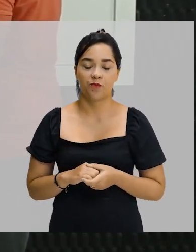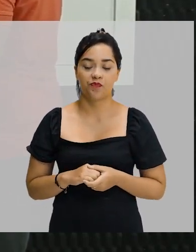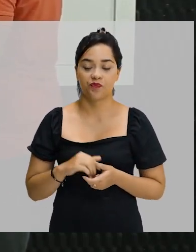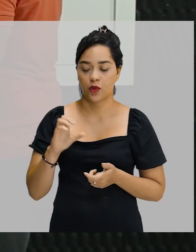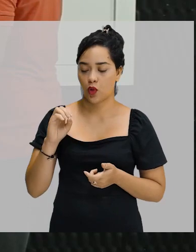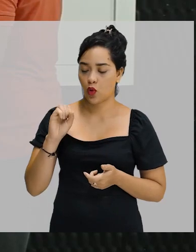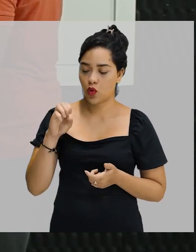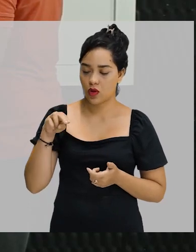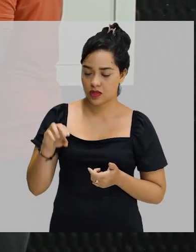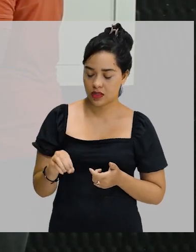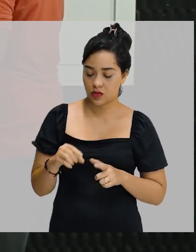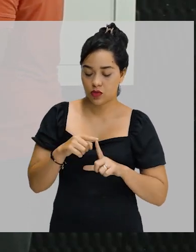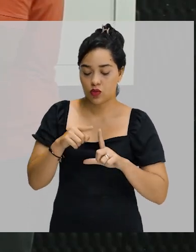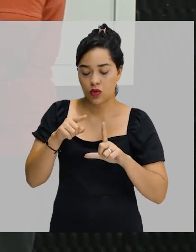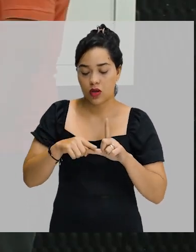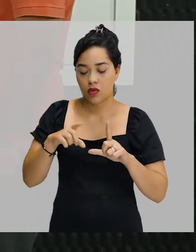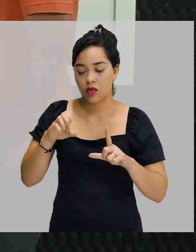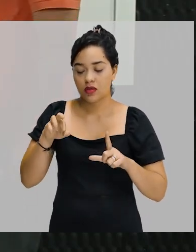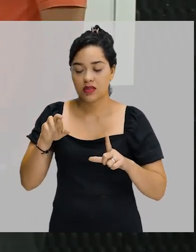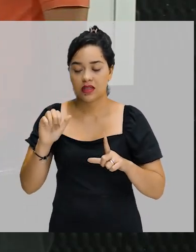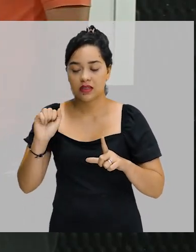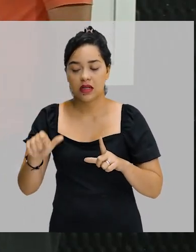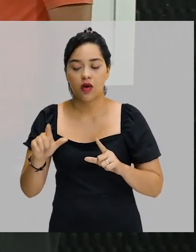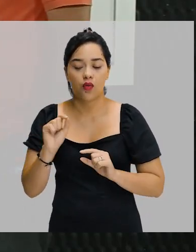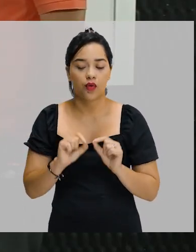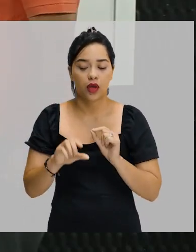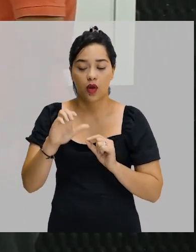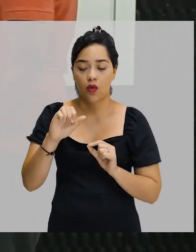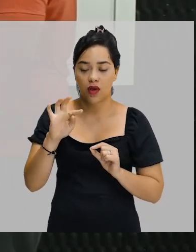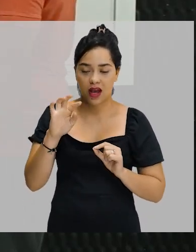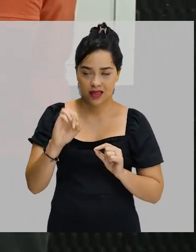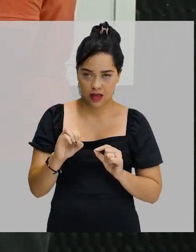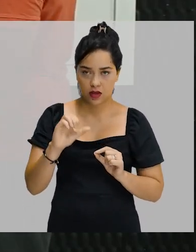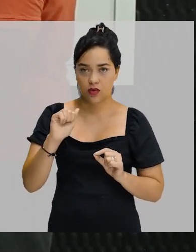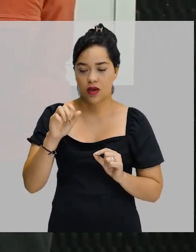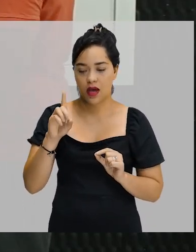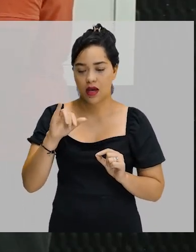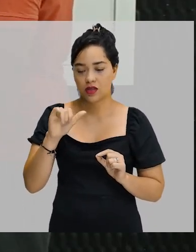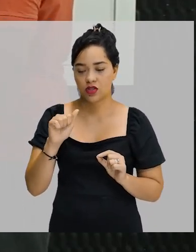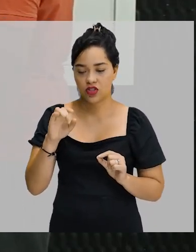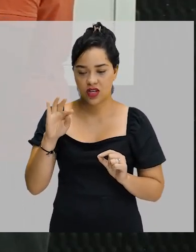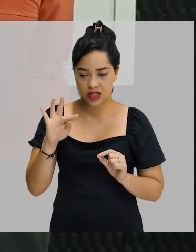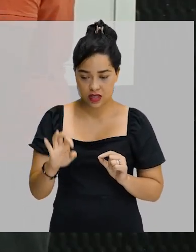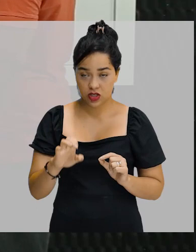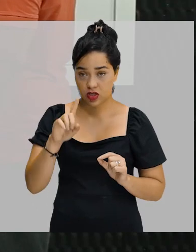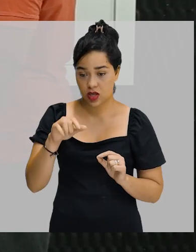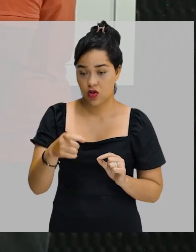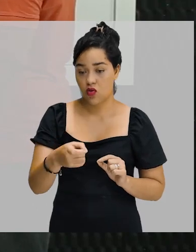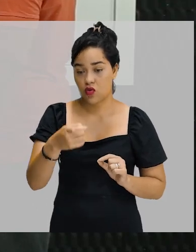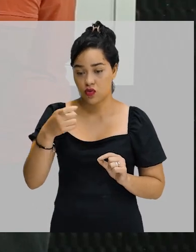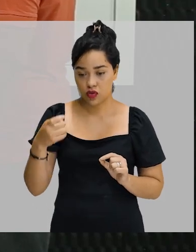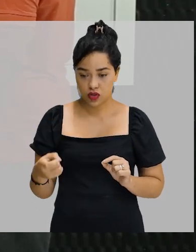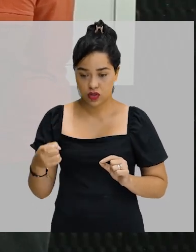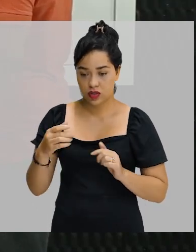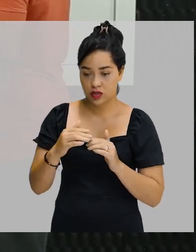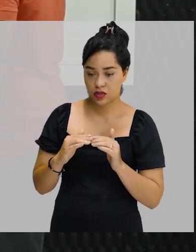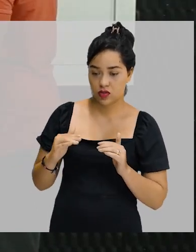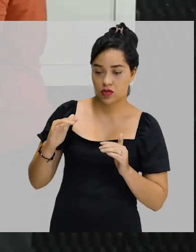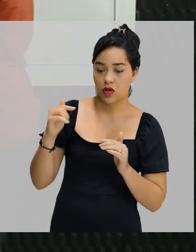cosseno do ângulo central vai ser o quê? O cateto adjacente, que é o X, sobre a